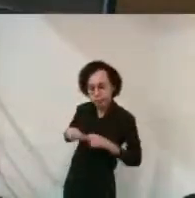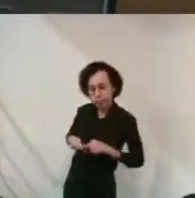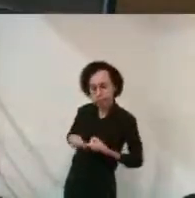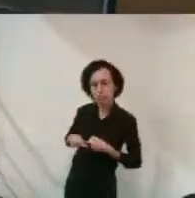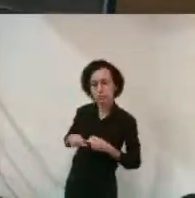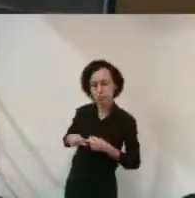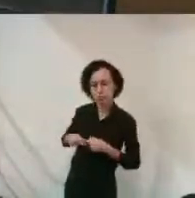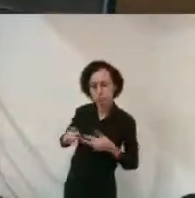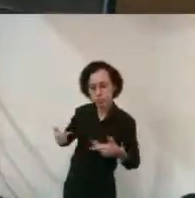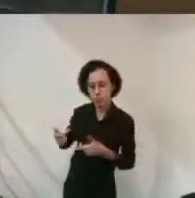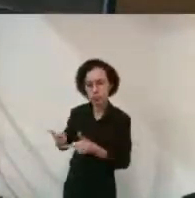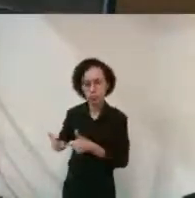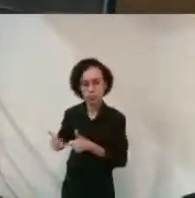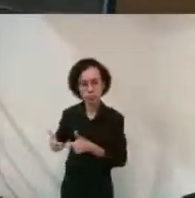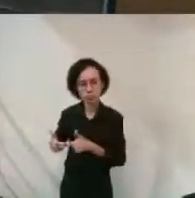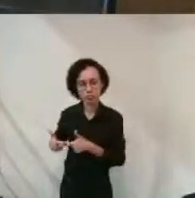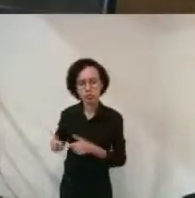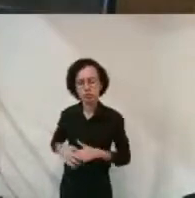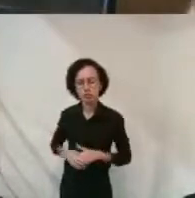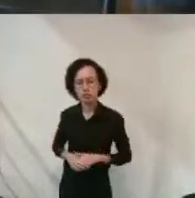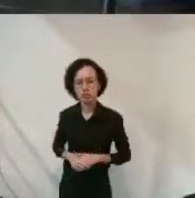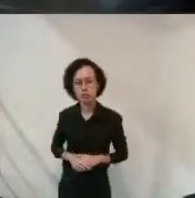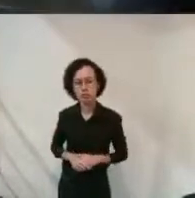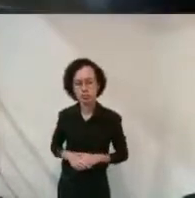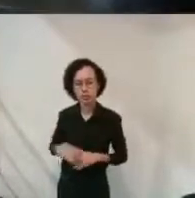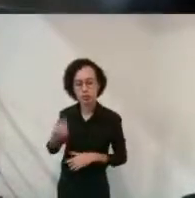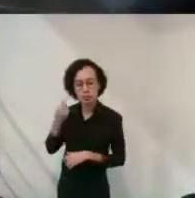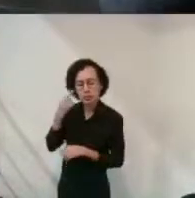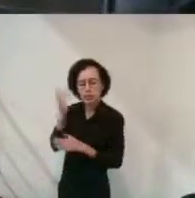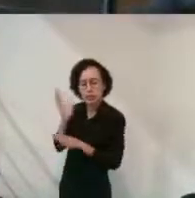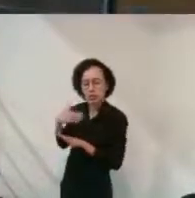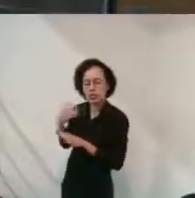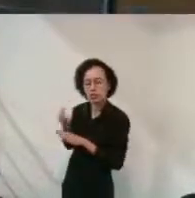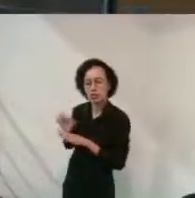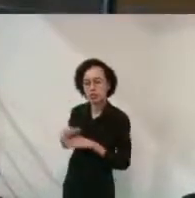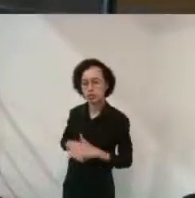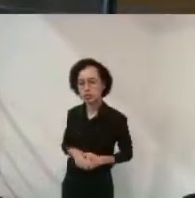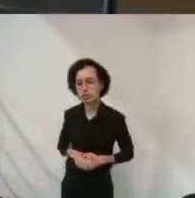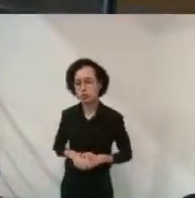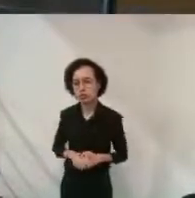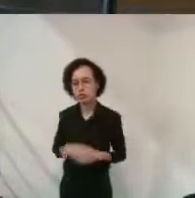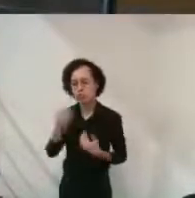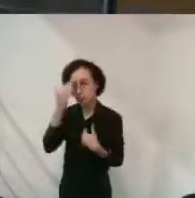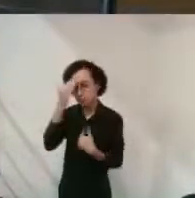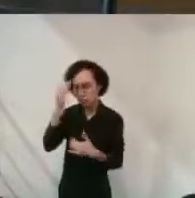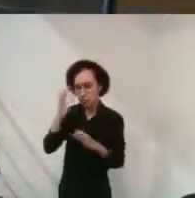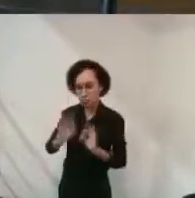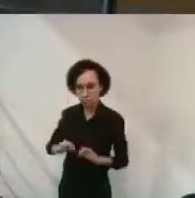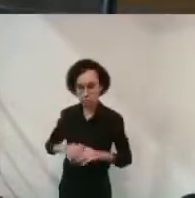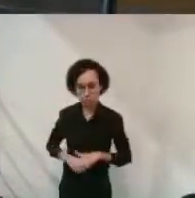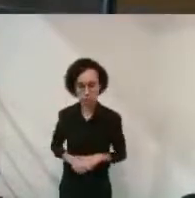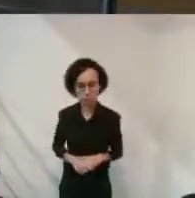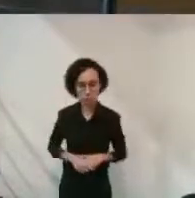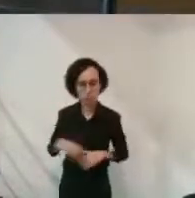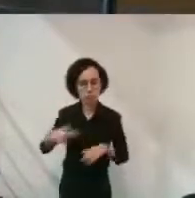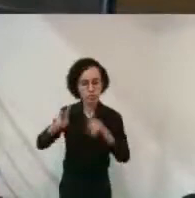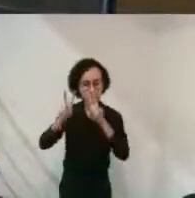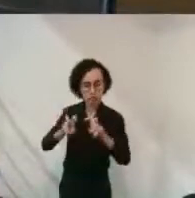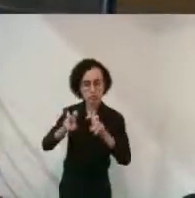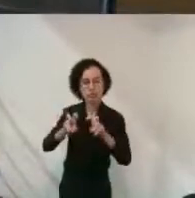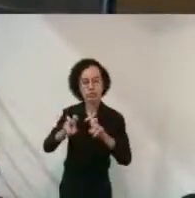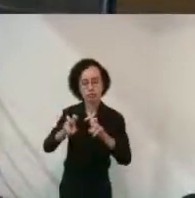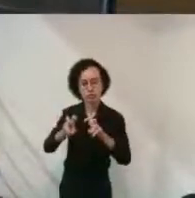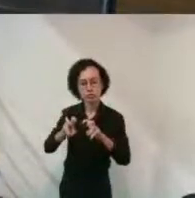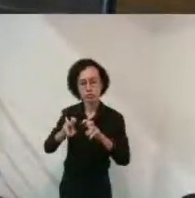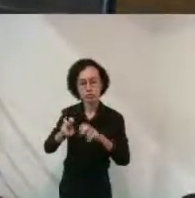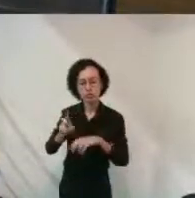questões que a gente entendia que não estavam tratados da forma adequada a nível federal. Então, agradeço demais, doutor Alexandre. E esse tema da logística reversa, ele